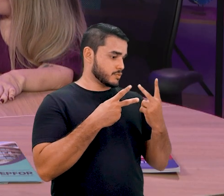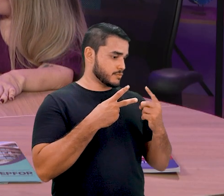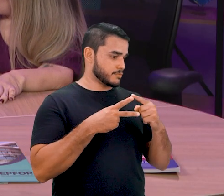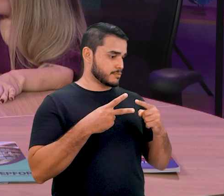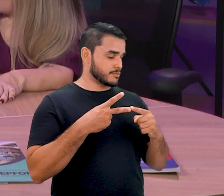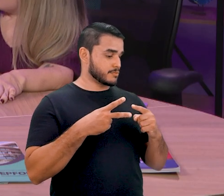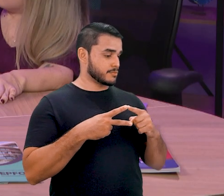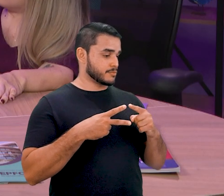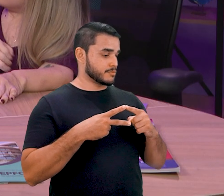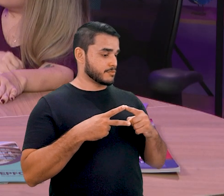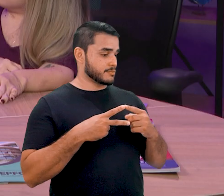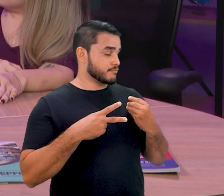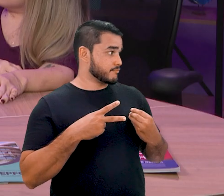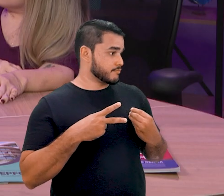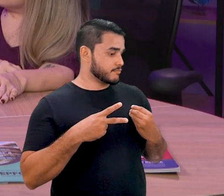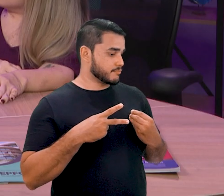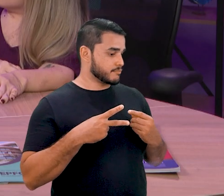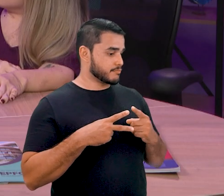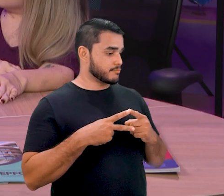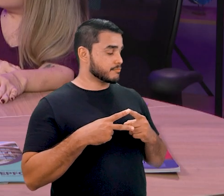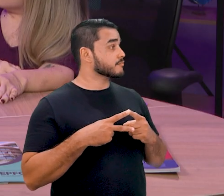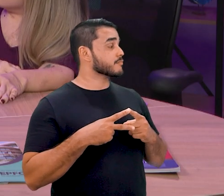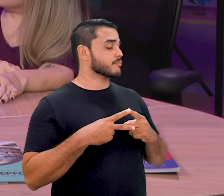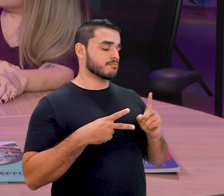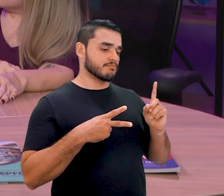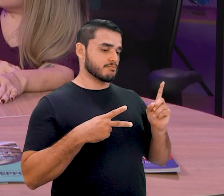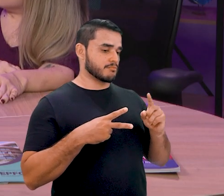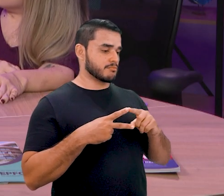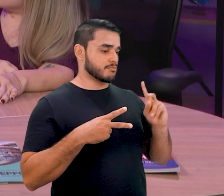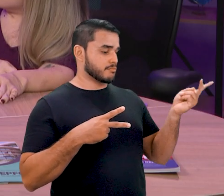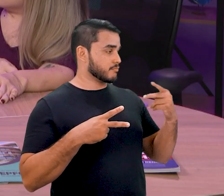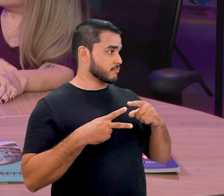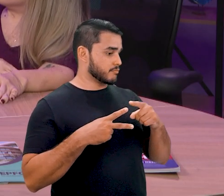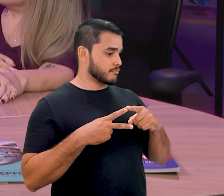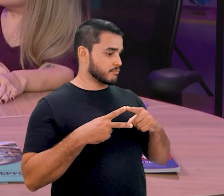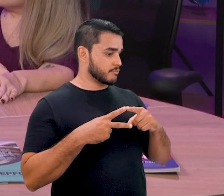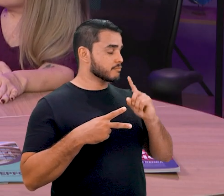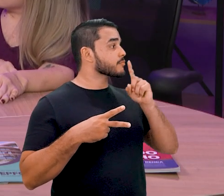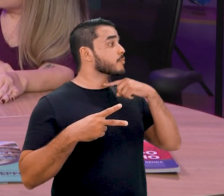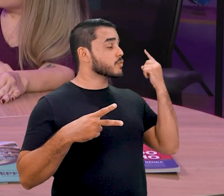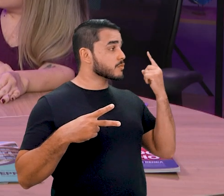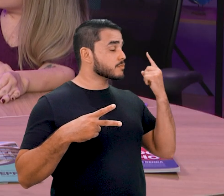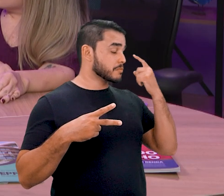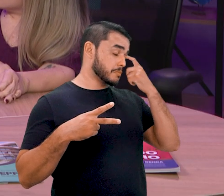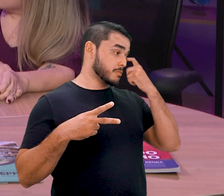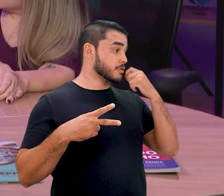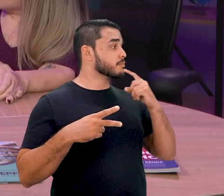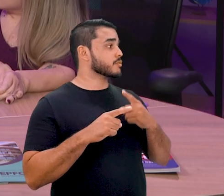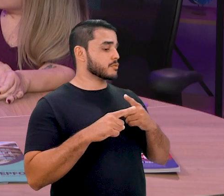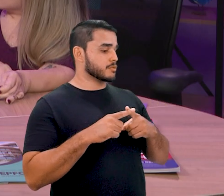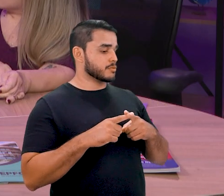o Estevão, ele não está conosco. Ele teve um falecimento neonatal. Sim. Em decorrência